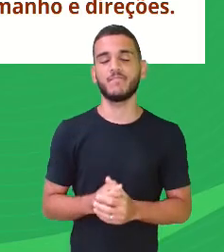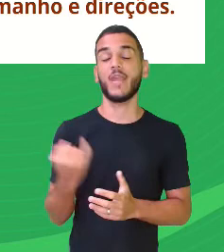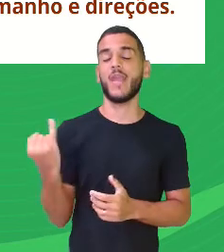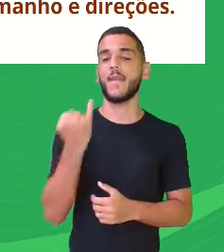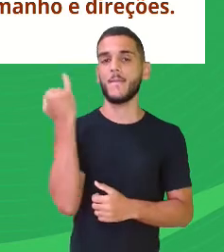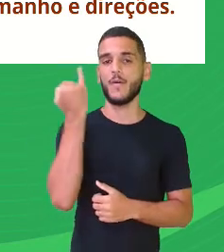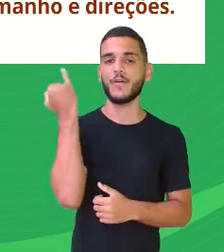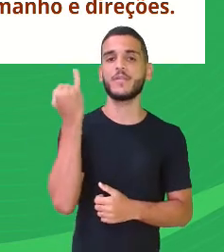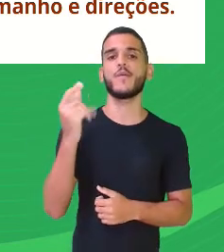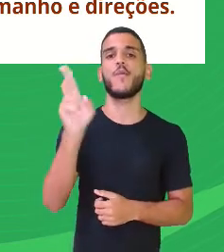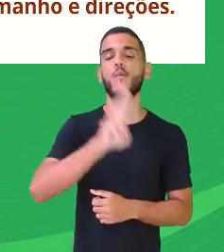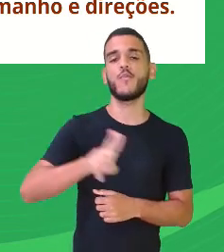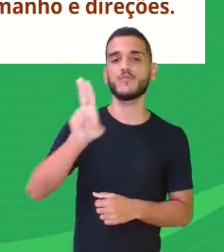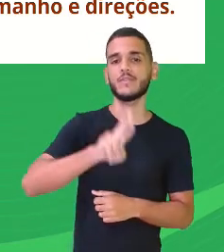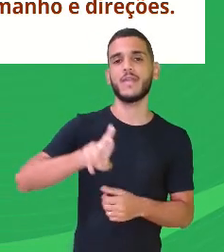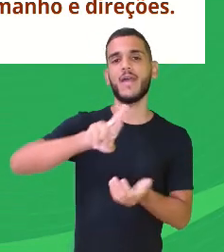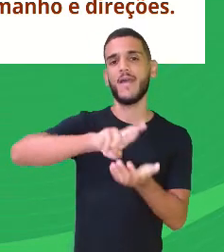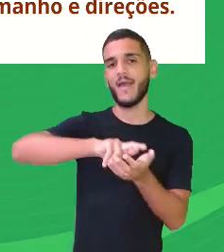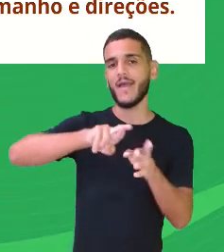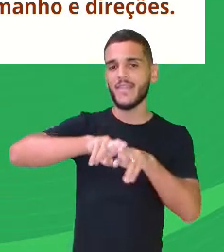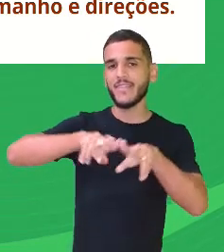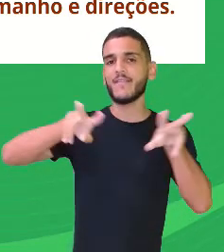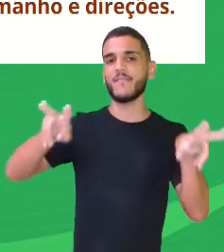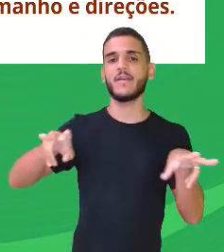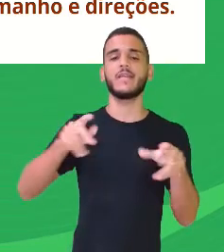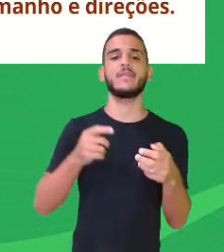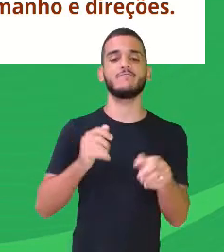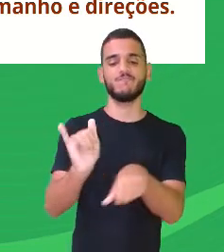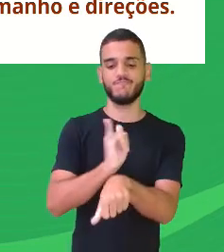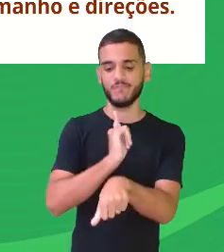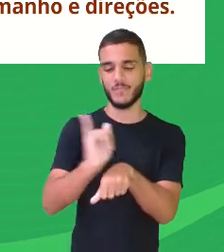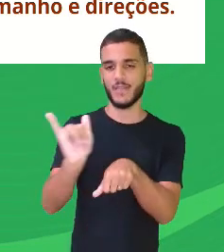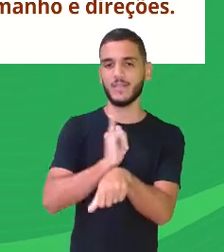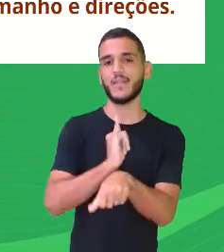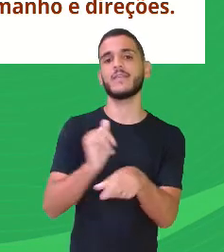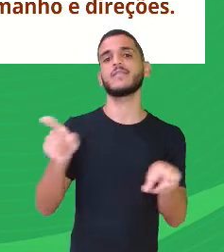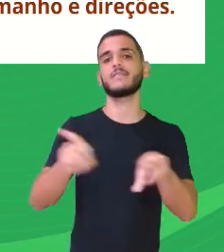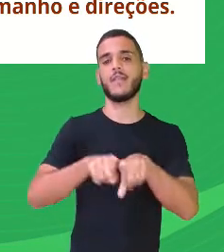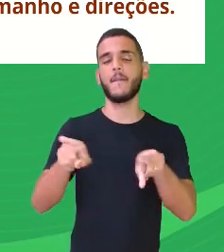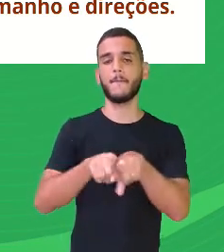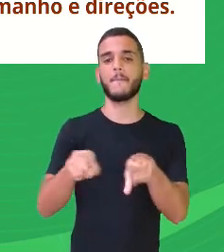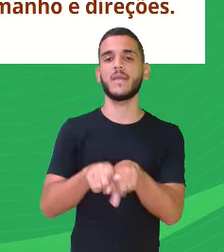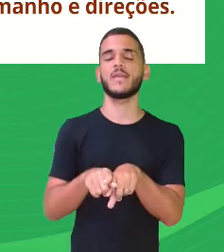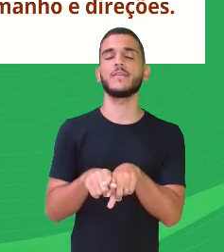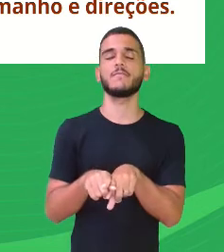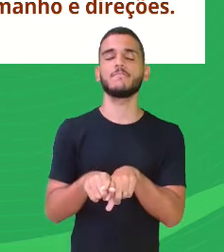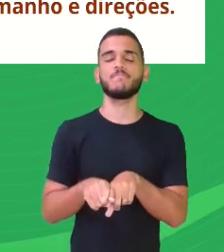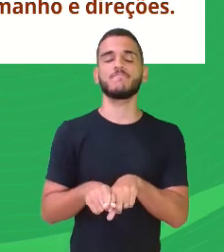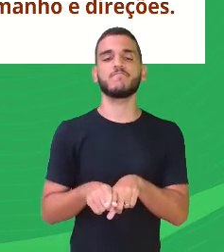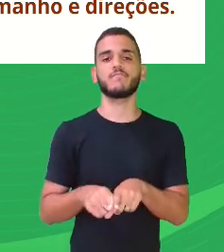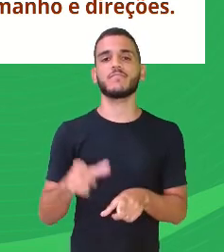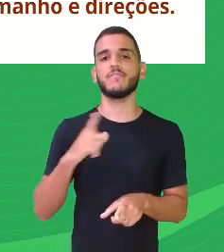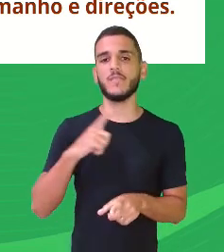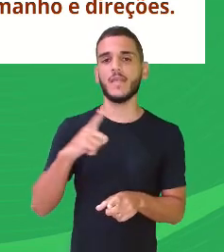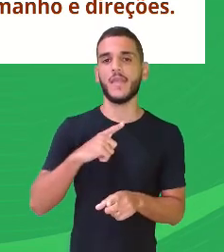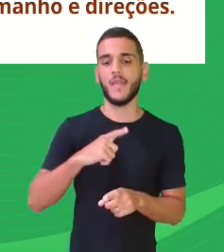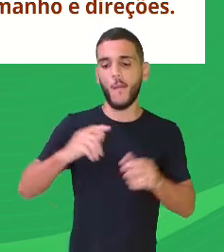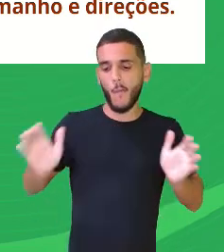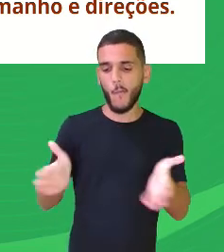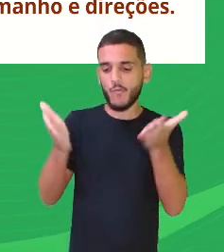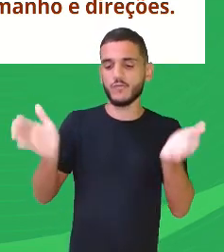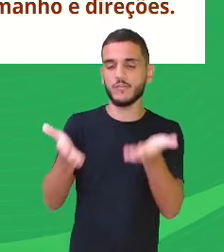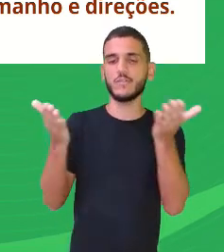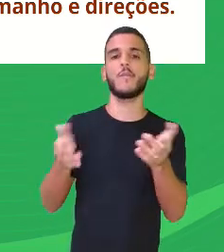utilizar diferentes recursos, nós vamos pensar em diferentes estratégias, e dentre elas, a partir do estímulo à percepção auditiva, a